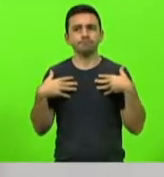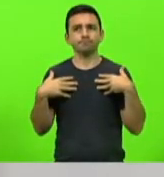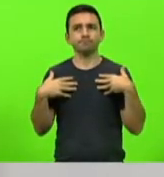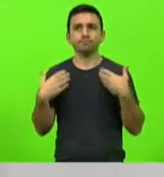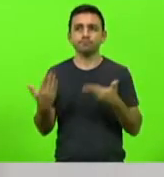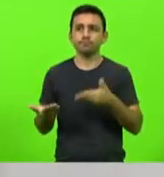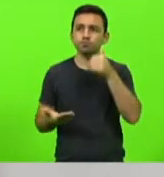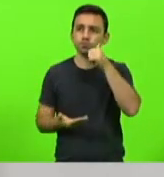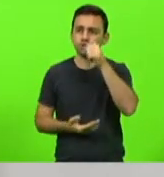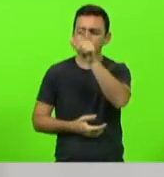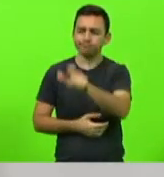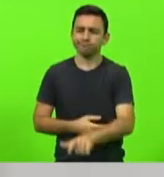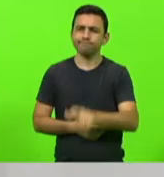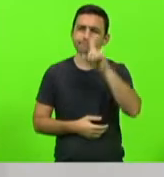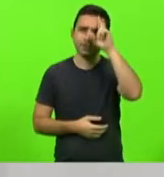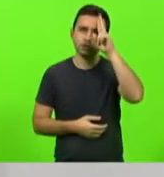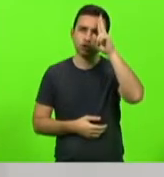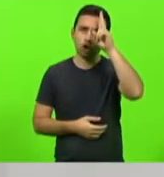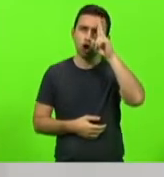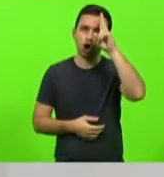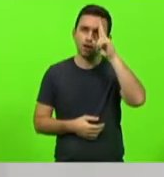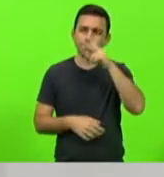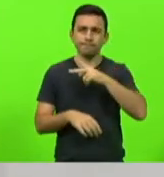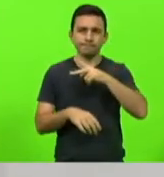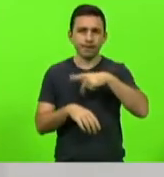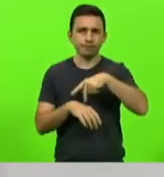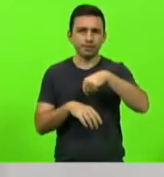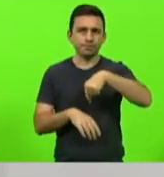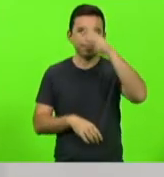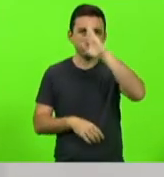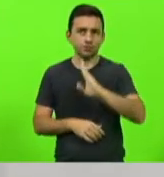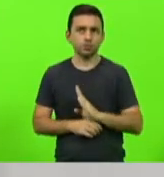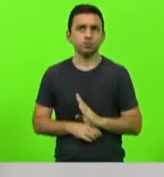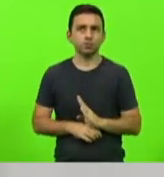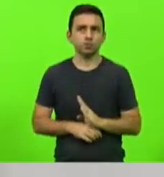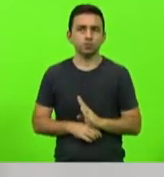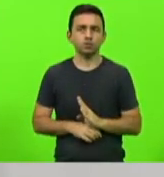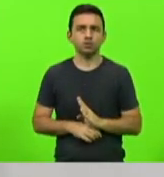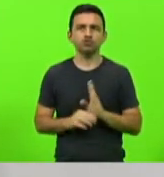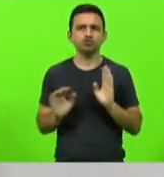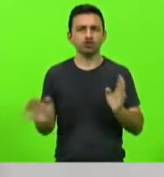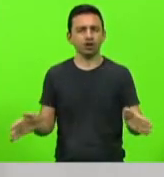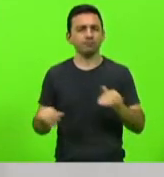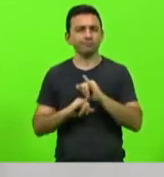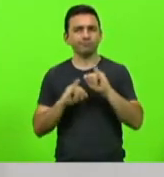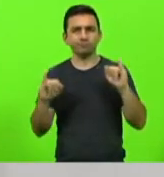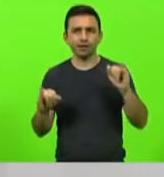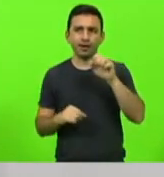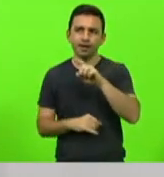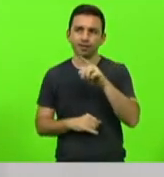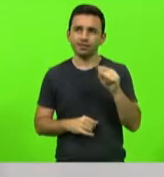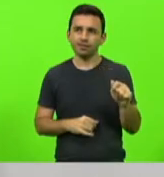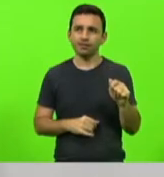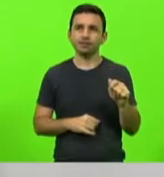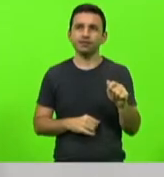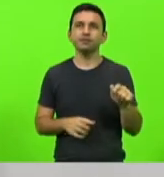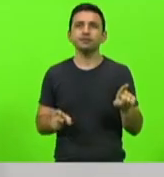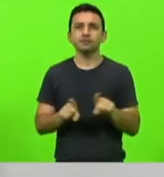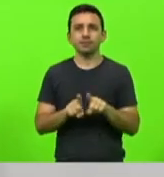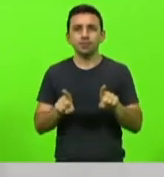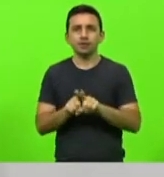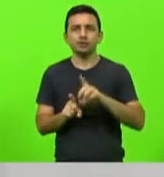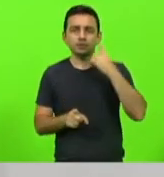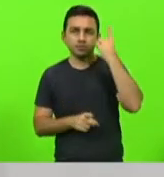que fez história nesse país. Mulher essa já mencionada aqui pela deputada Ada De Luca, também pelo